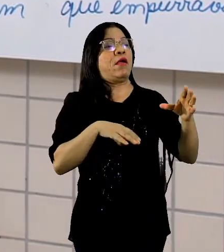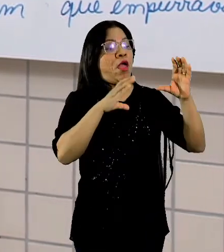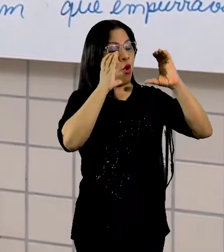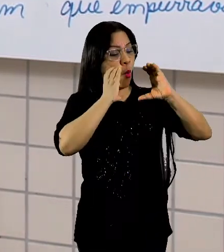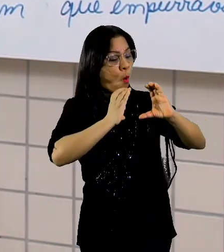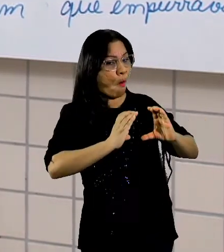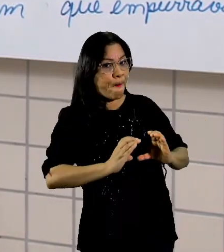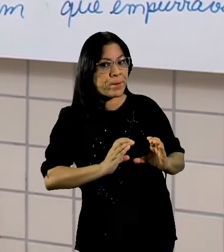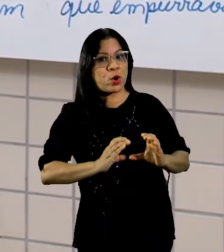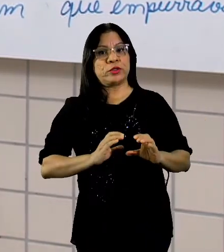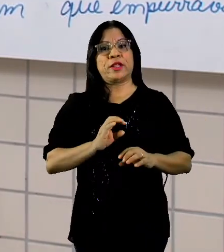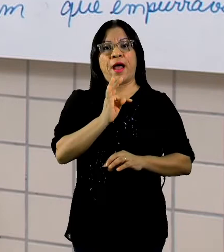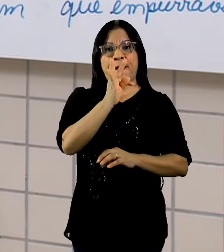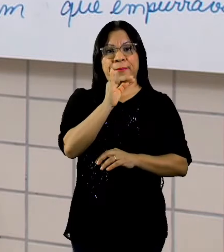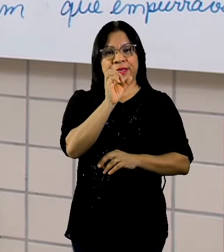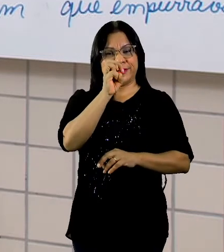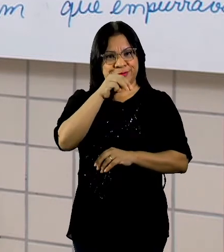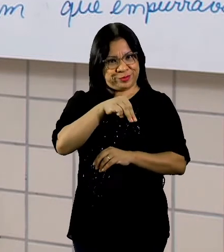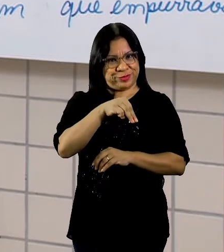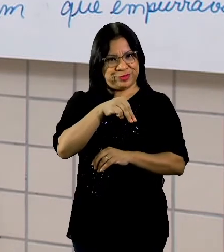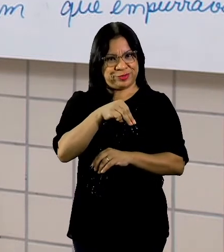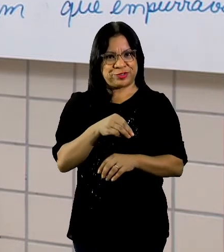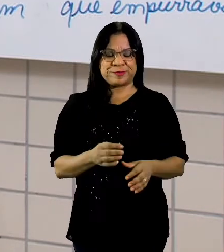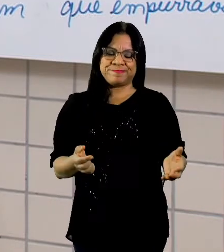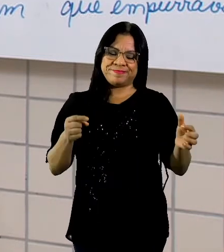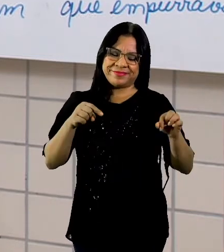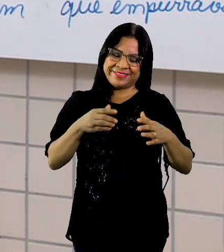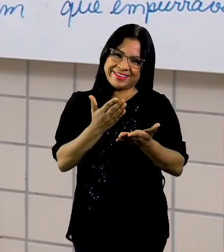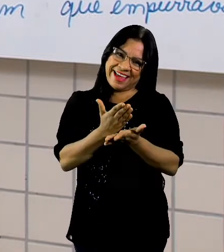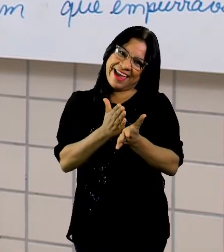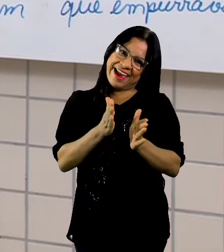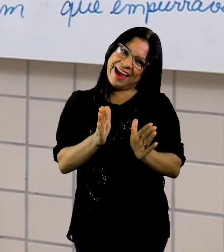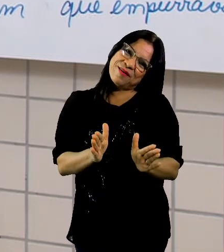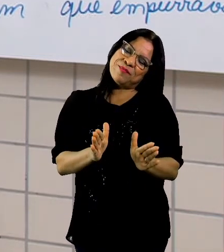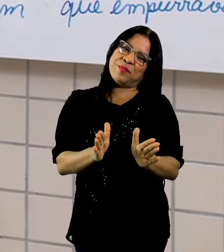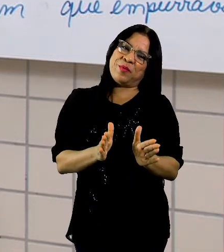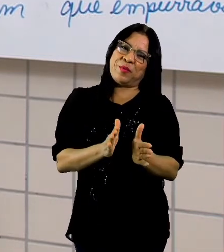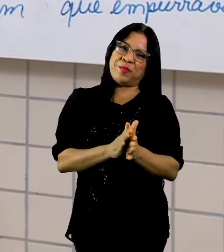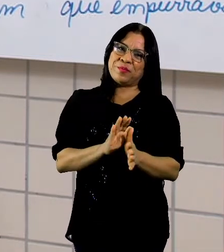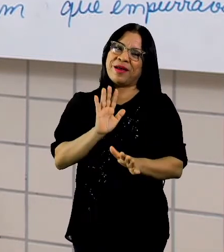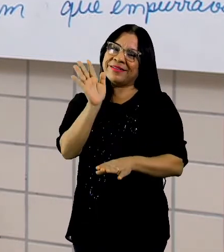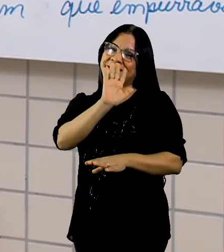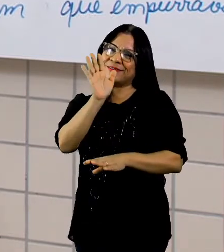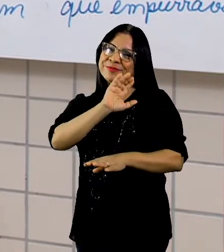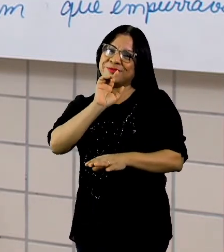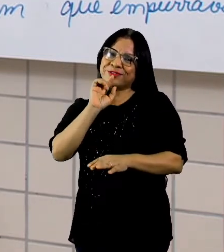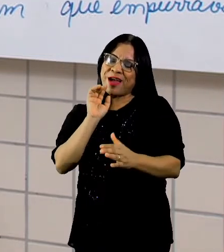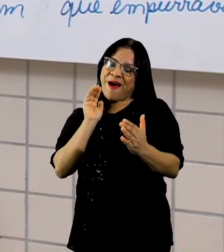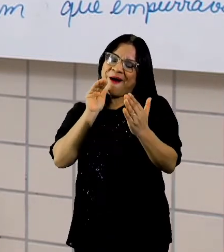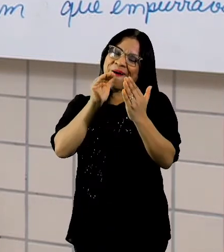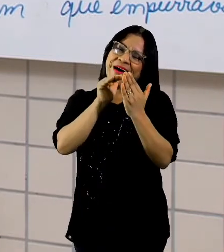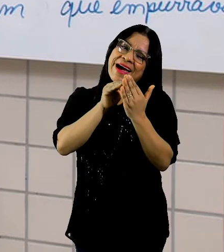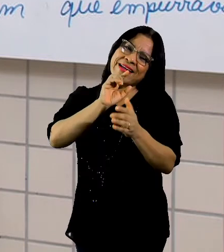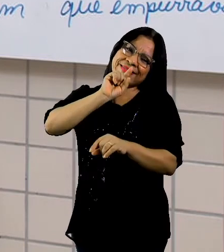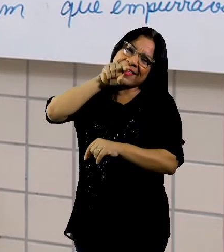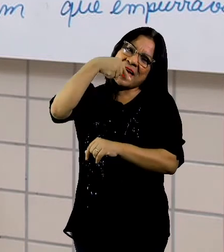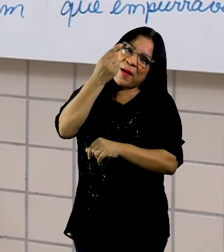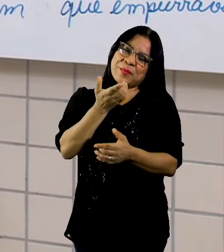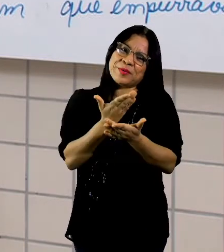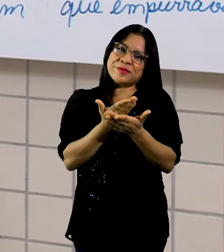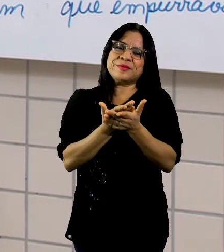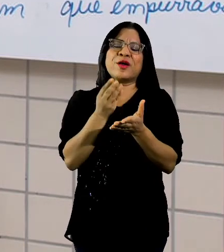Ficamos por aqui e até a próxima aula de leitura e produção de texto. Um beijo para vocês!